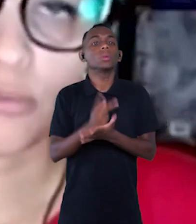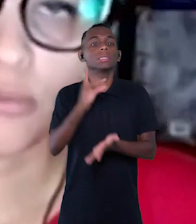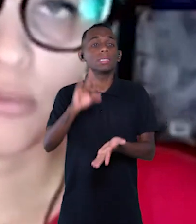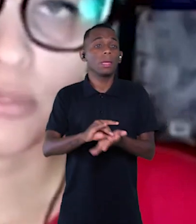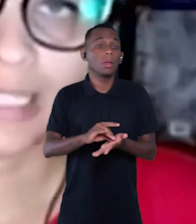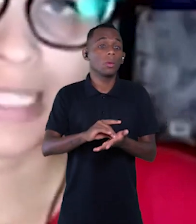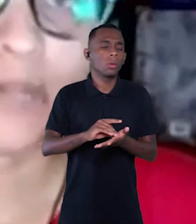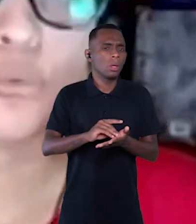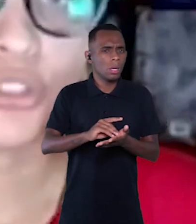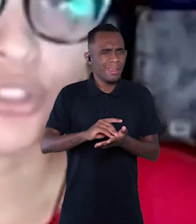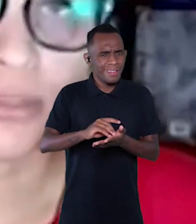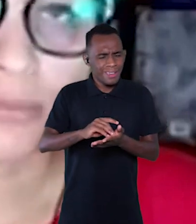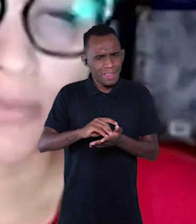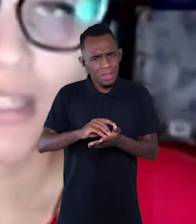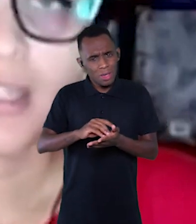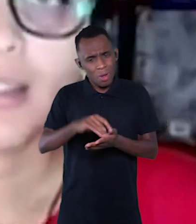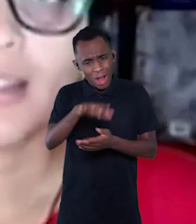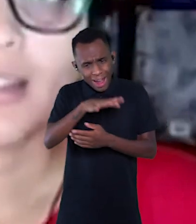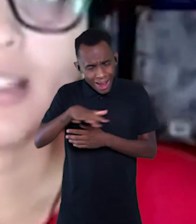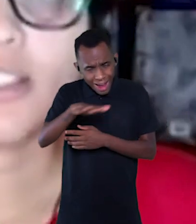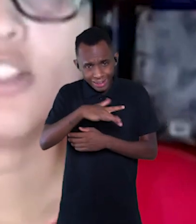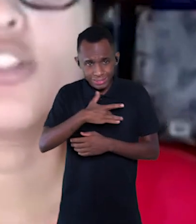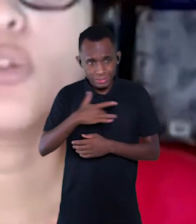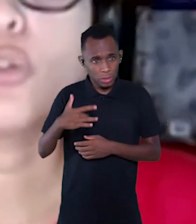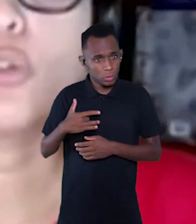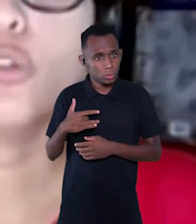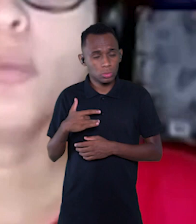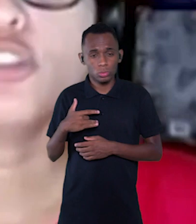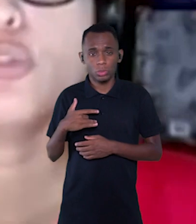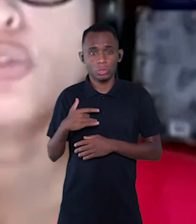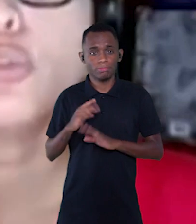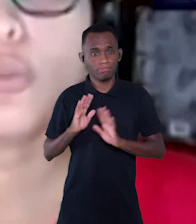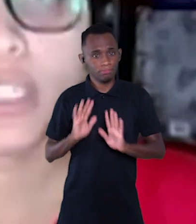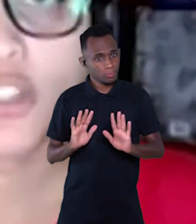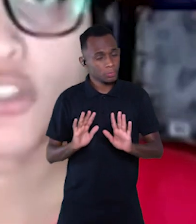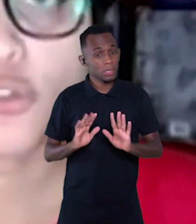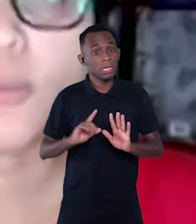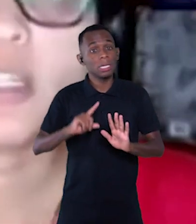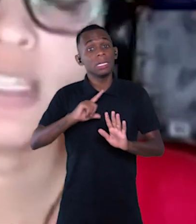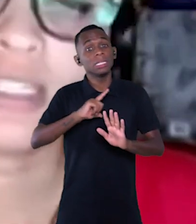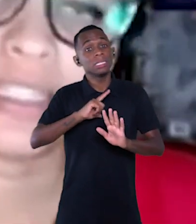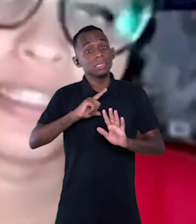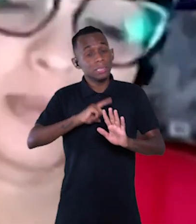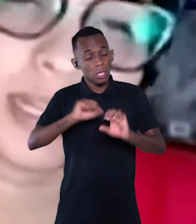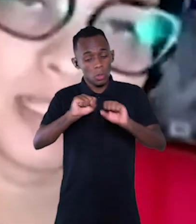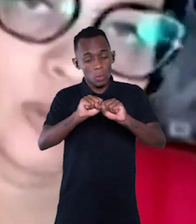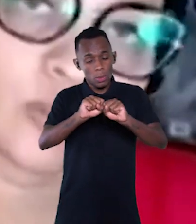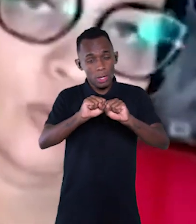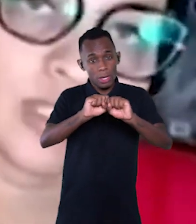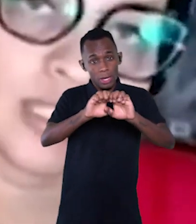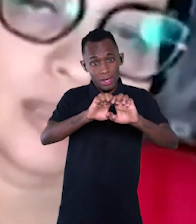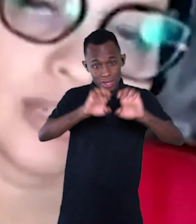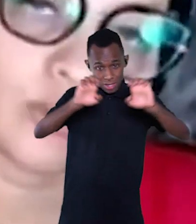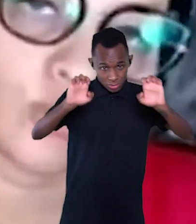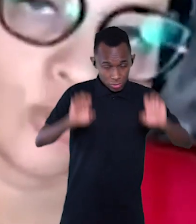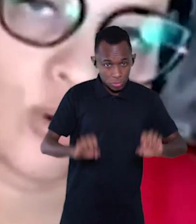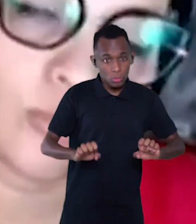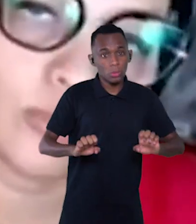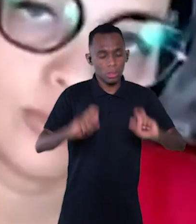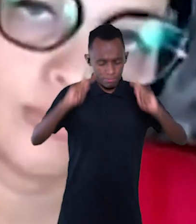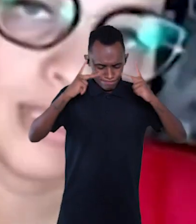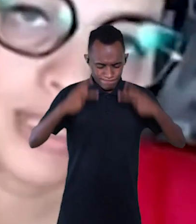processo da saúde. Existe toda uma estrutura que desumaniza determinadas pessoas e